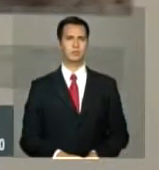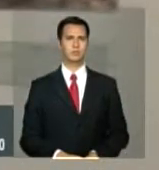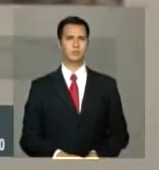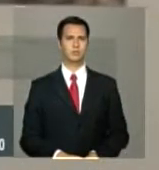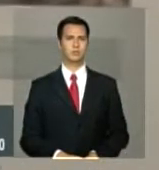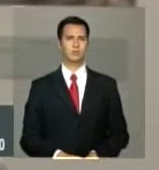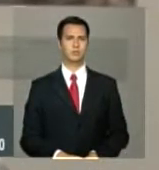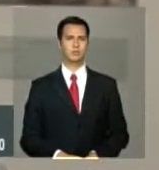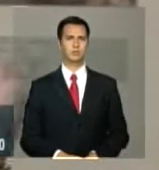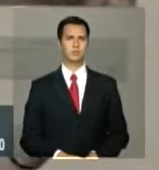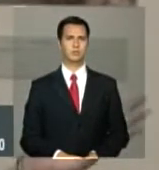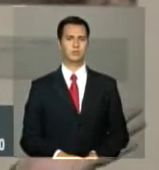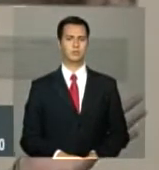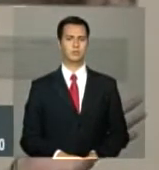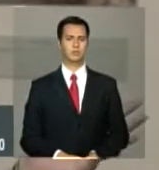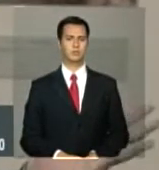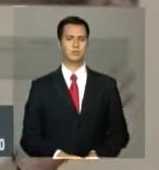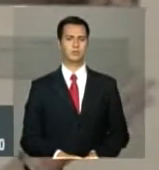Não,